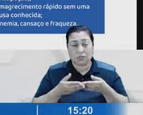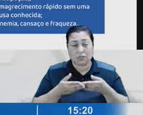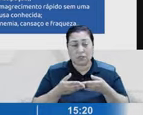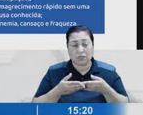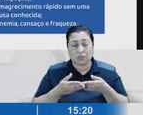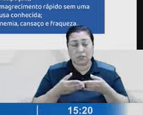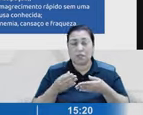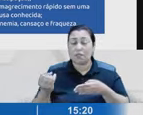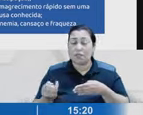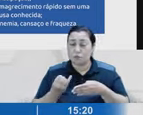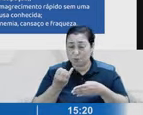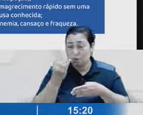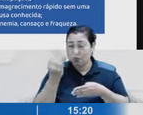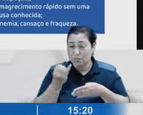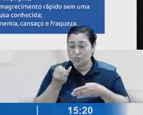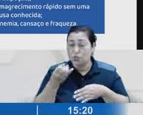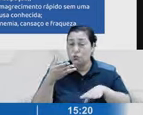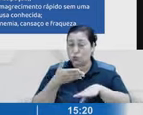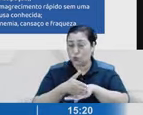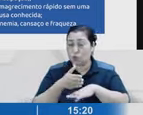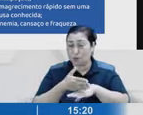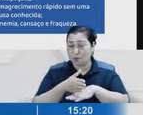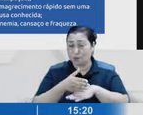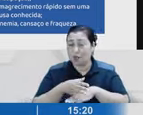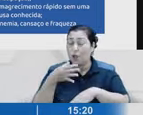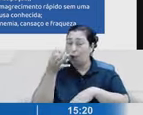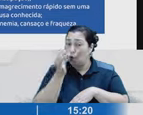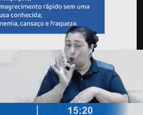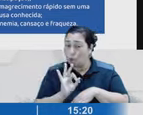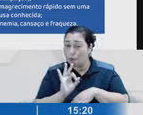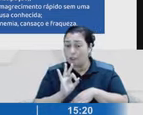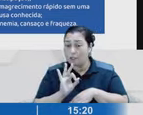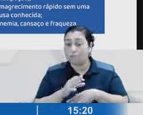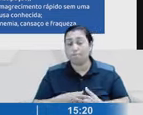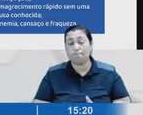condição primordial o preparo adequado. Né? Tá?